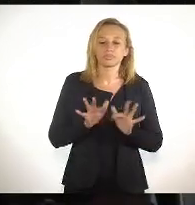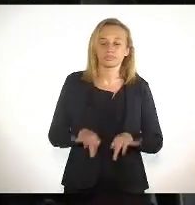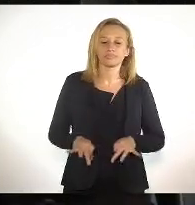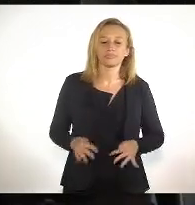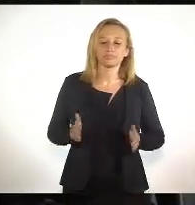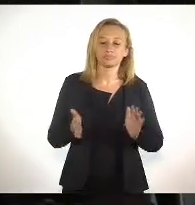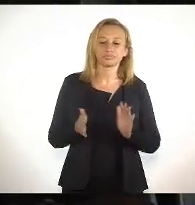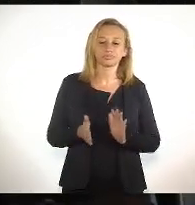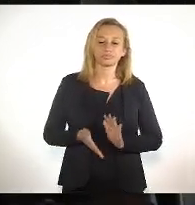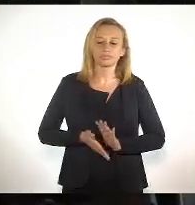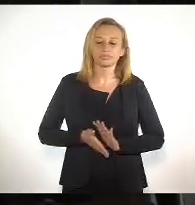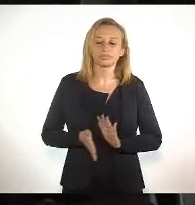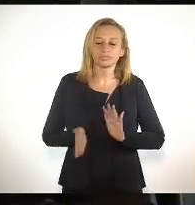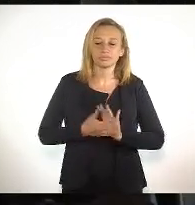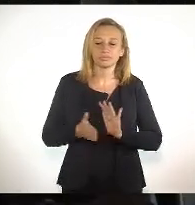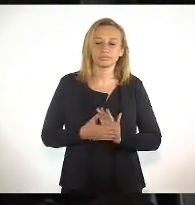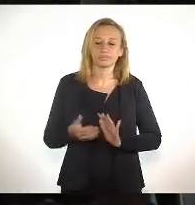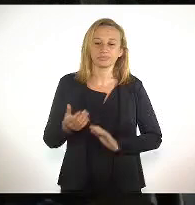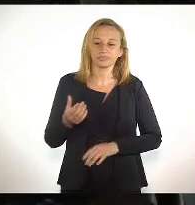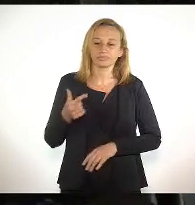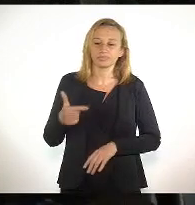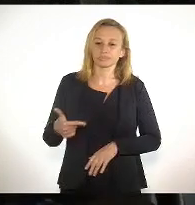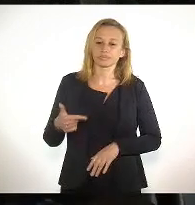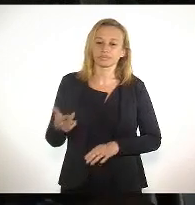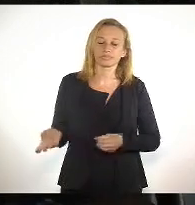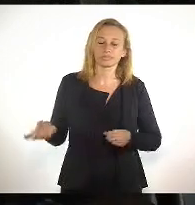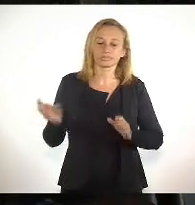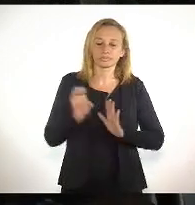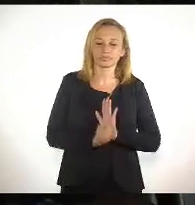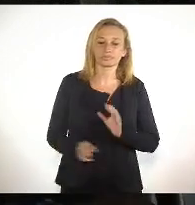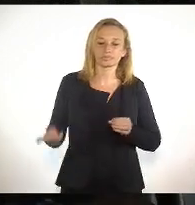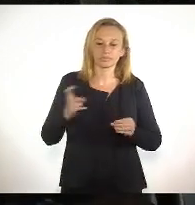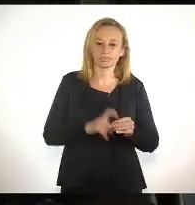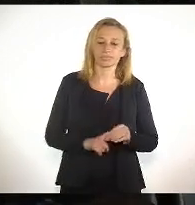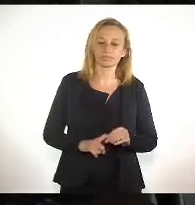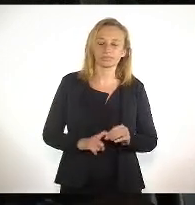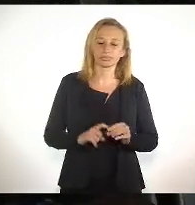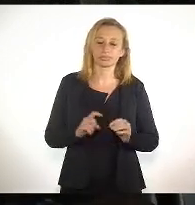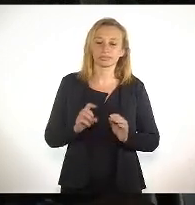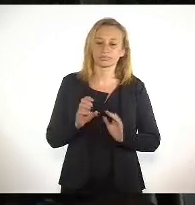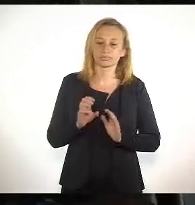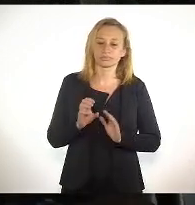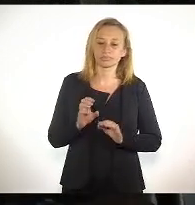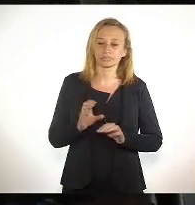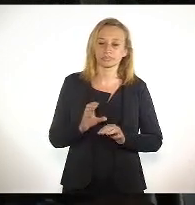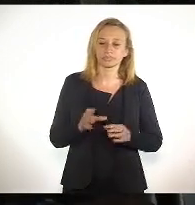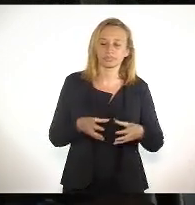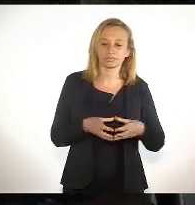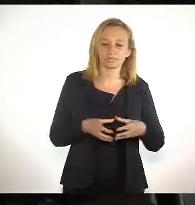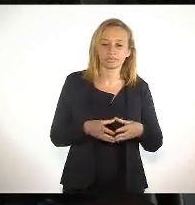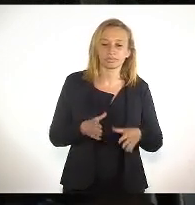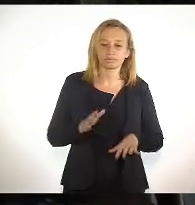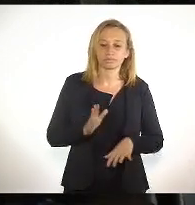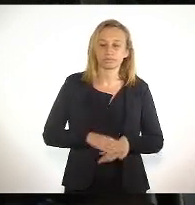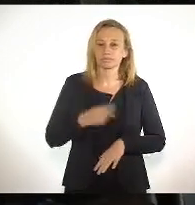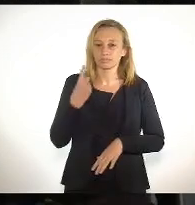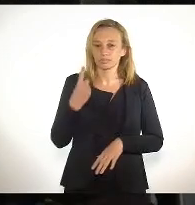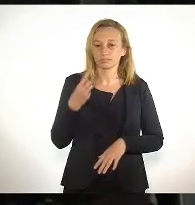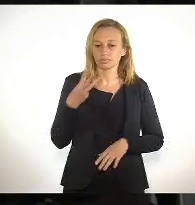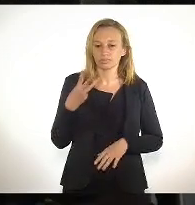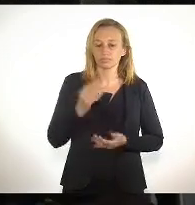encerra a discussão. A presente proposta recebeu 2 emendas e retorna às comissões. E mais uma, 3